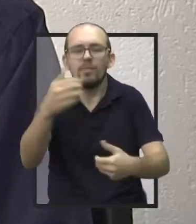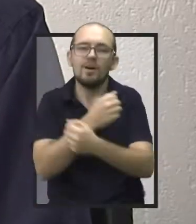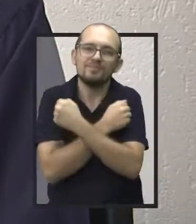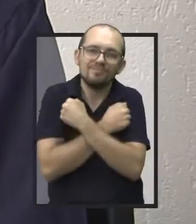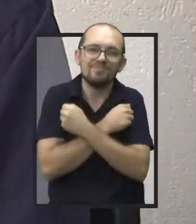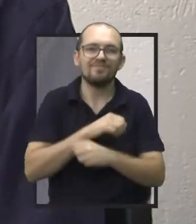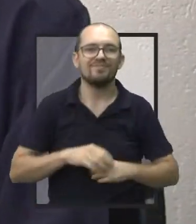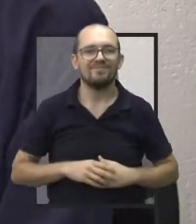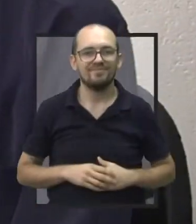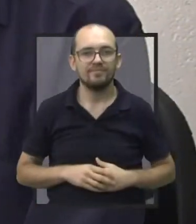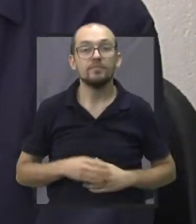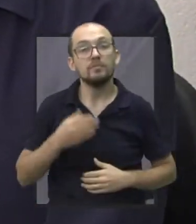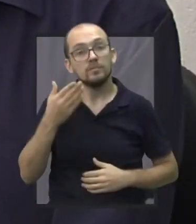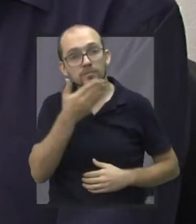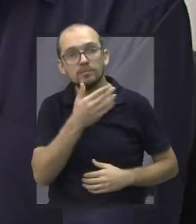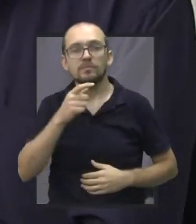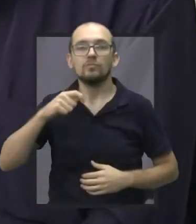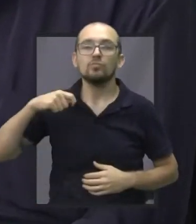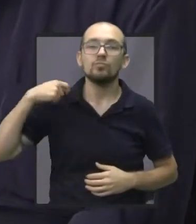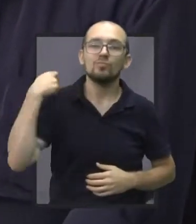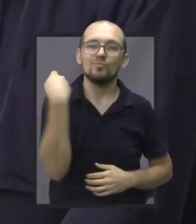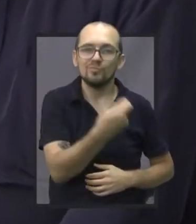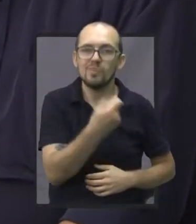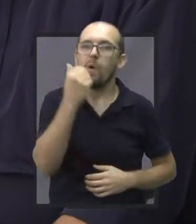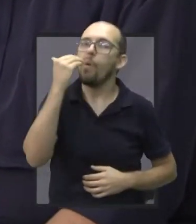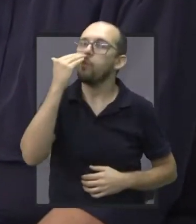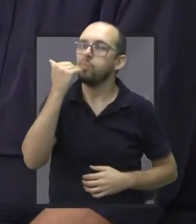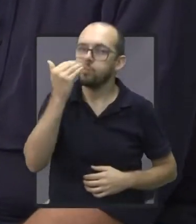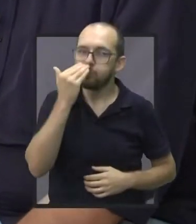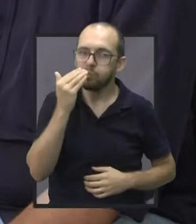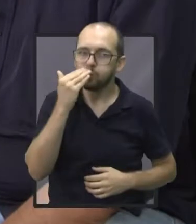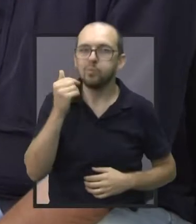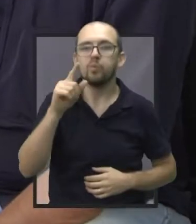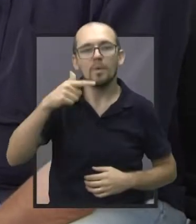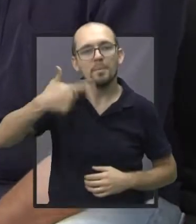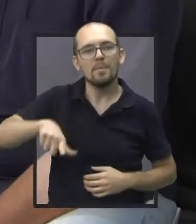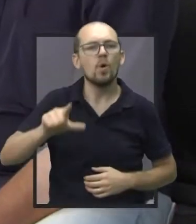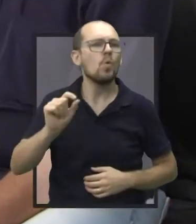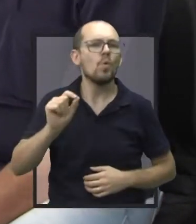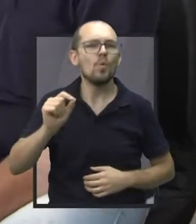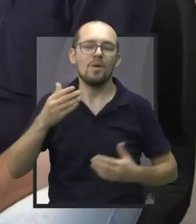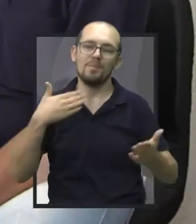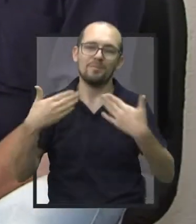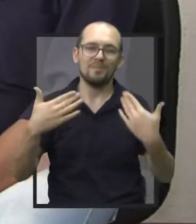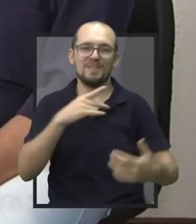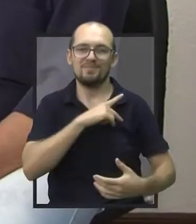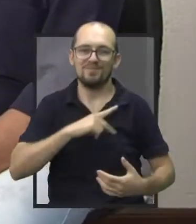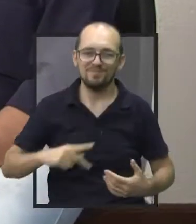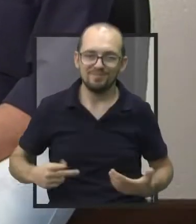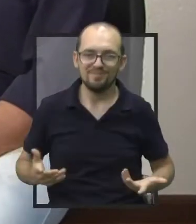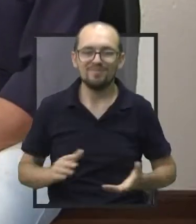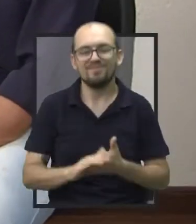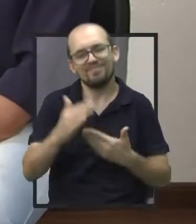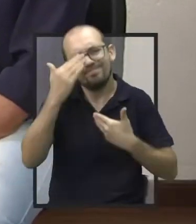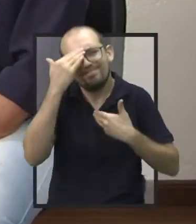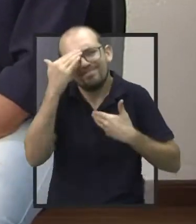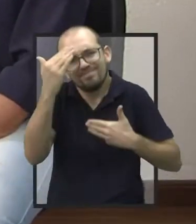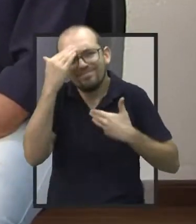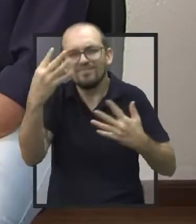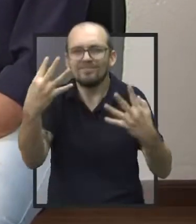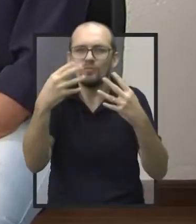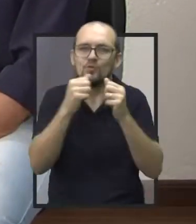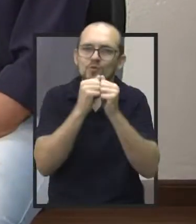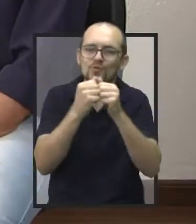abraço esse foi o vereador josé carlos burgo em mais um programa a palavra do presidente obrigado pela sua